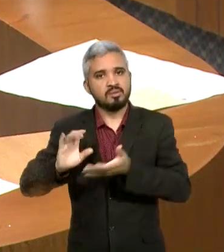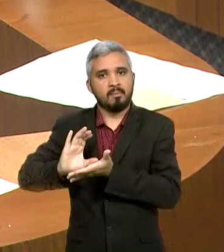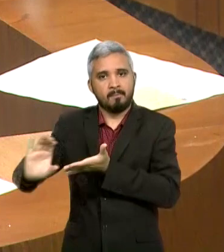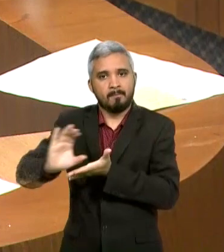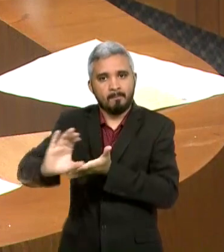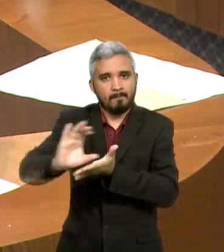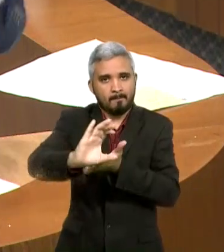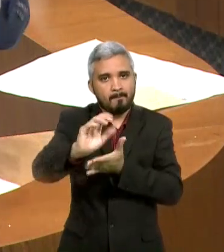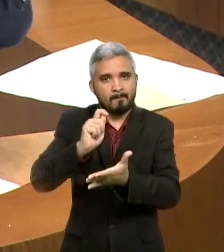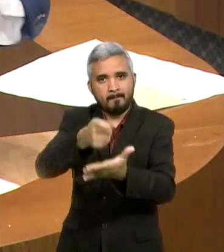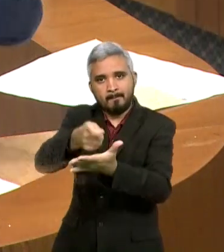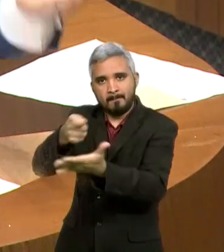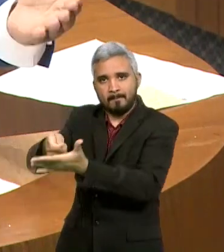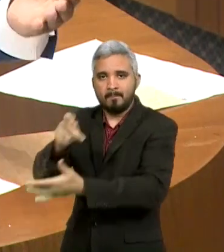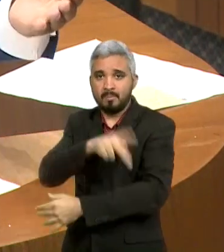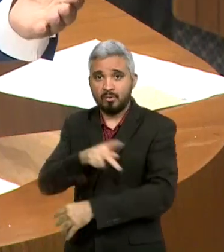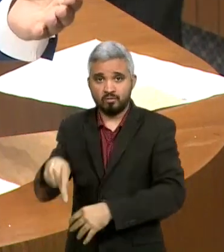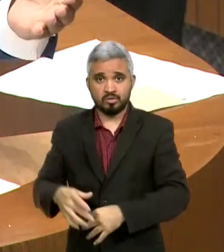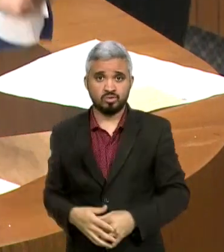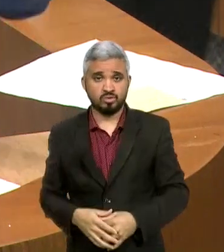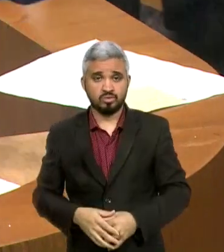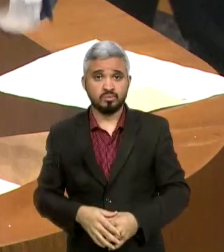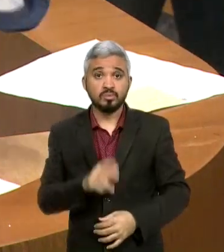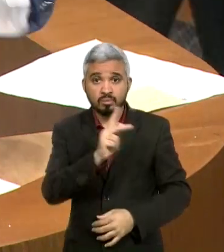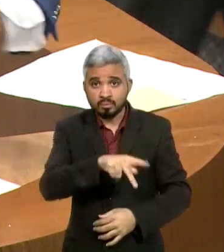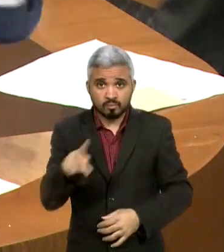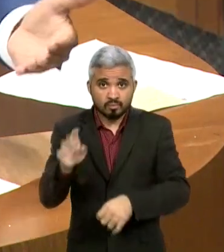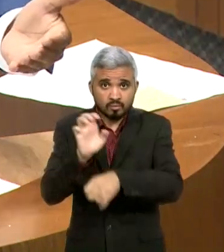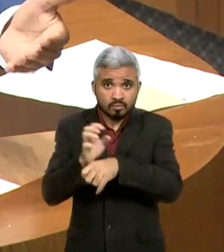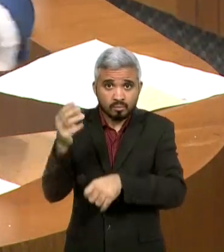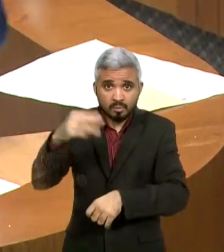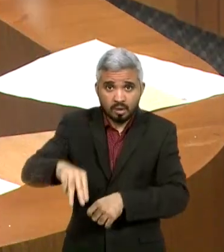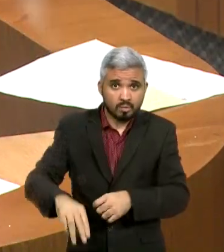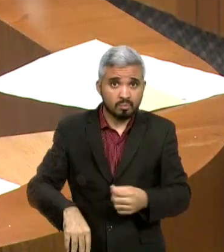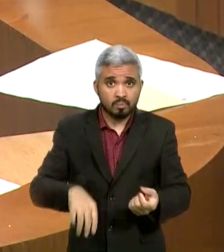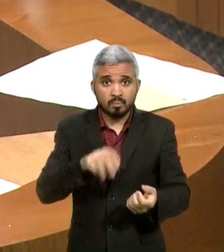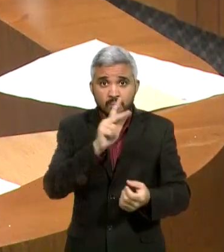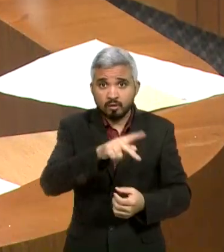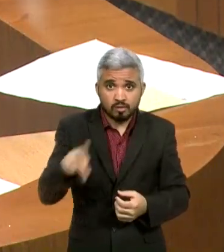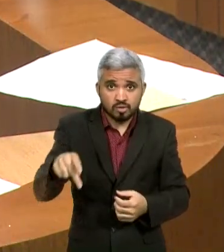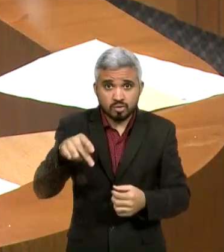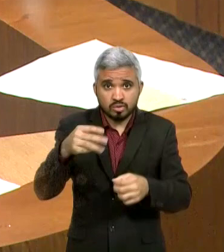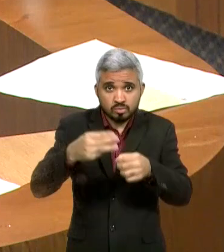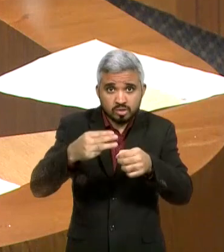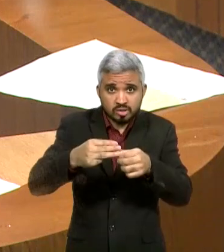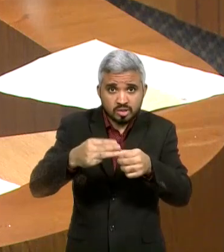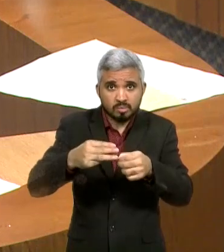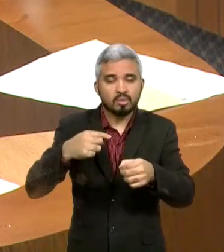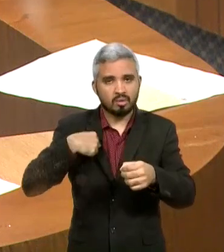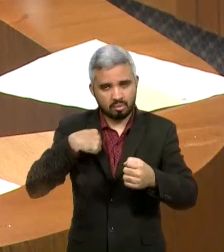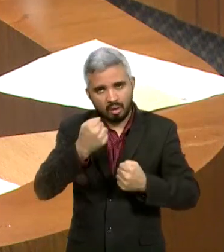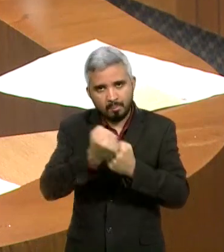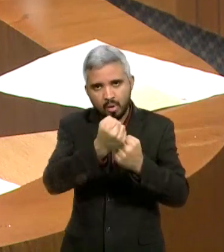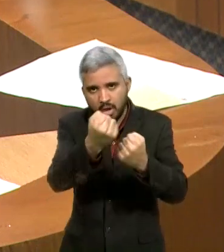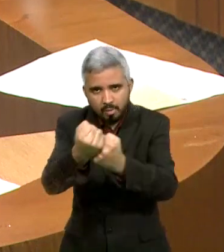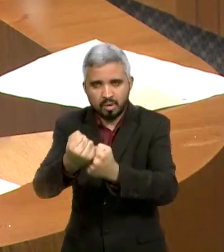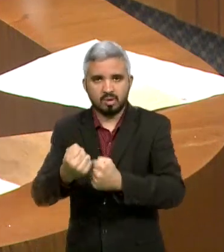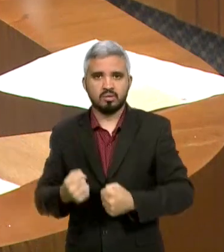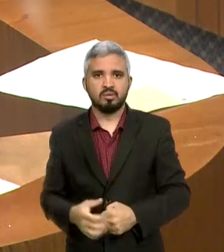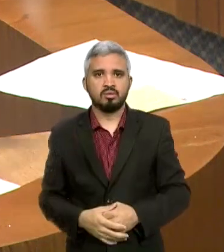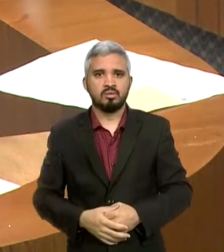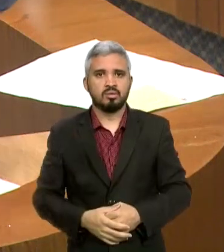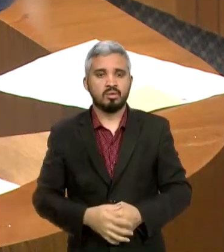os professores. Professor do Estado do Maranhão, professores dos municípios, contem com o professor deputado Edson e com coerência